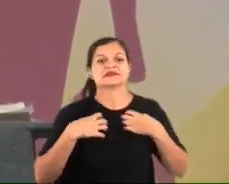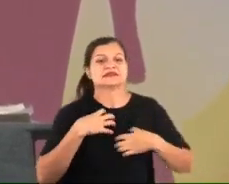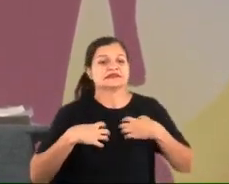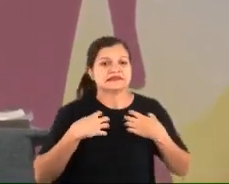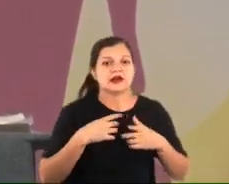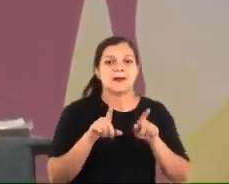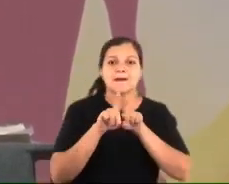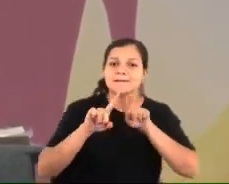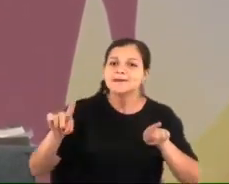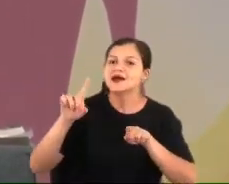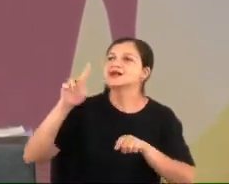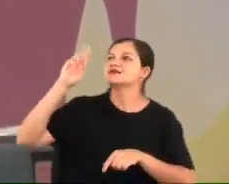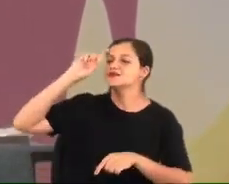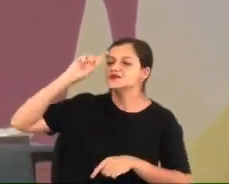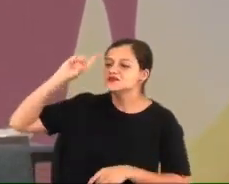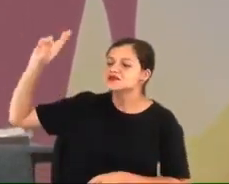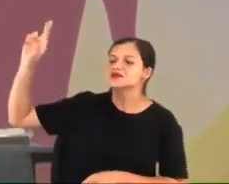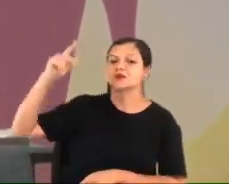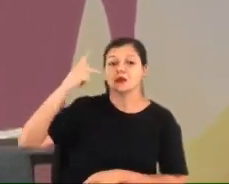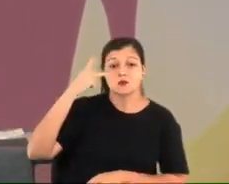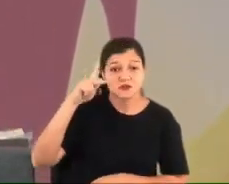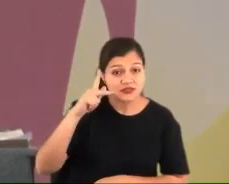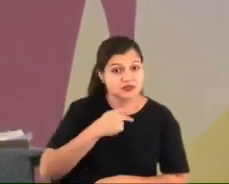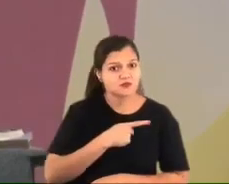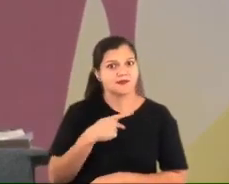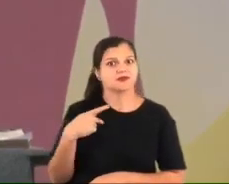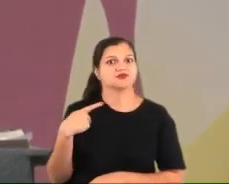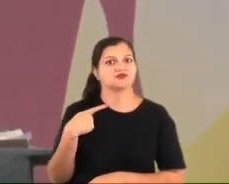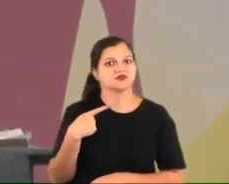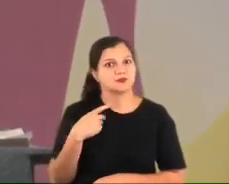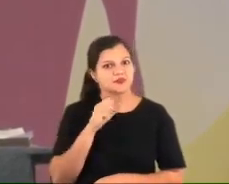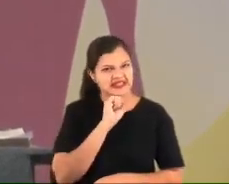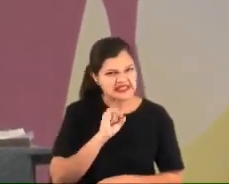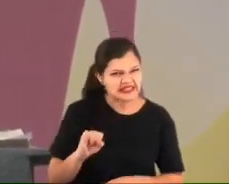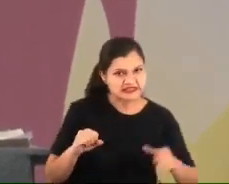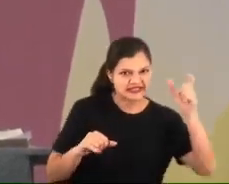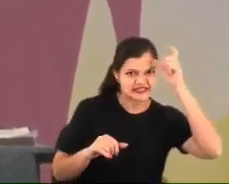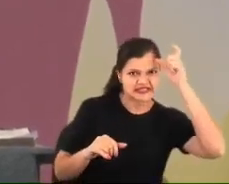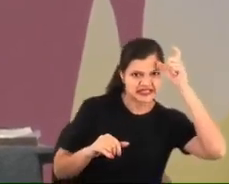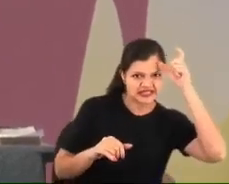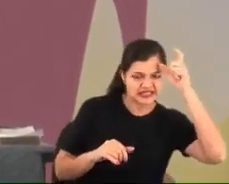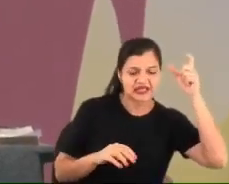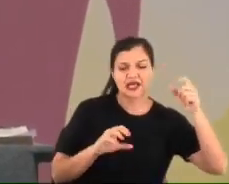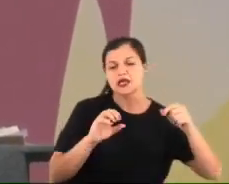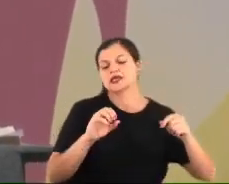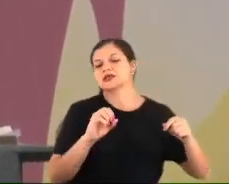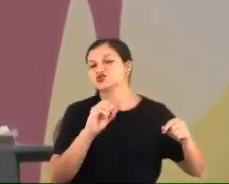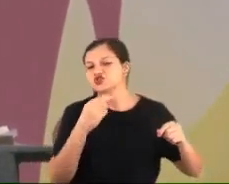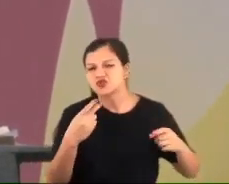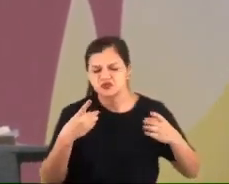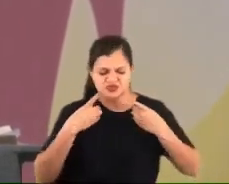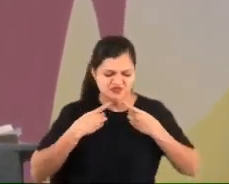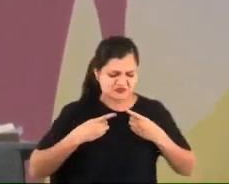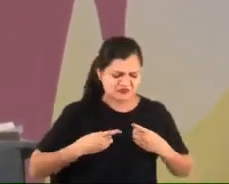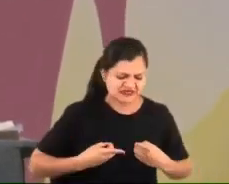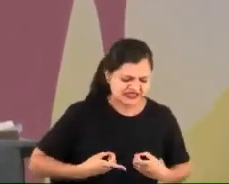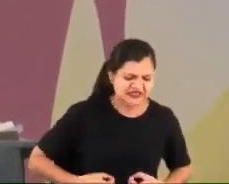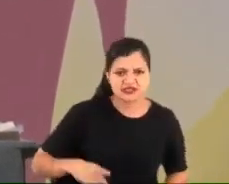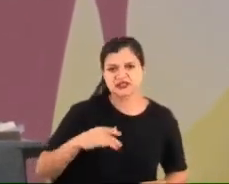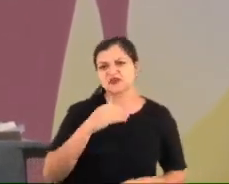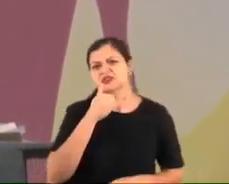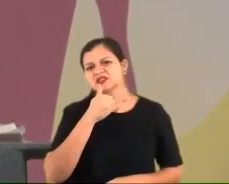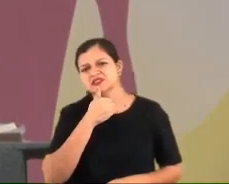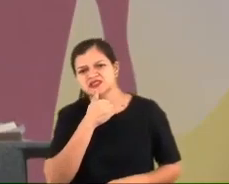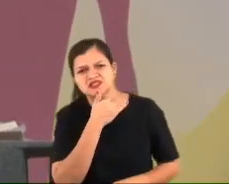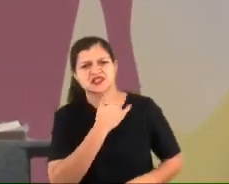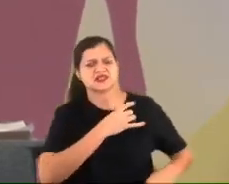Senhor é o seu pastor. O lobo está tentando te devorar, a depressão está chegando, a tristeza está chegando,